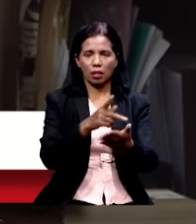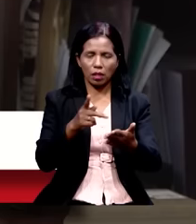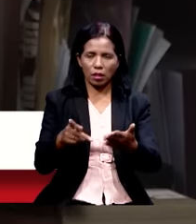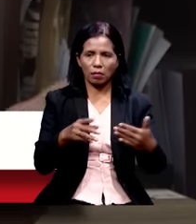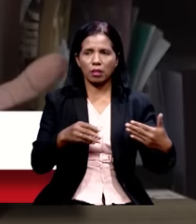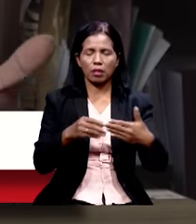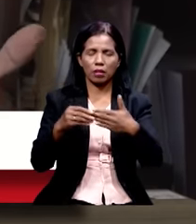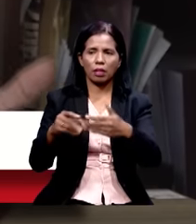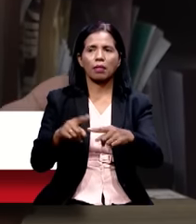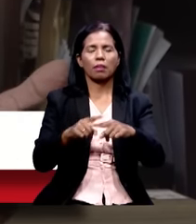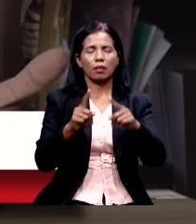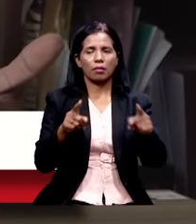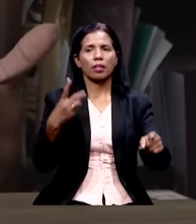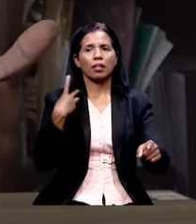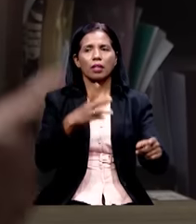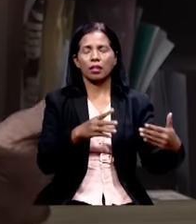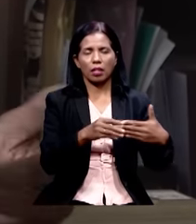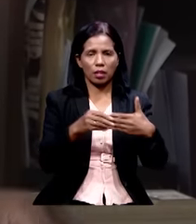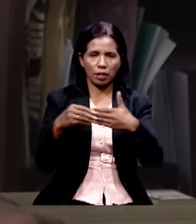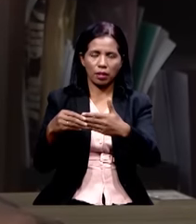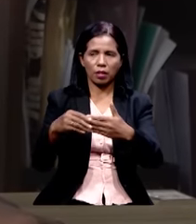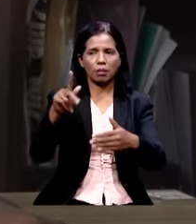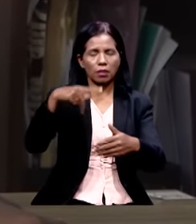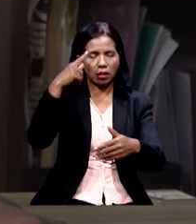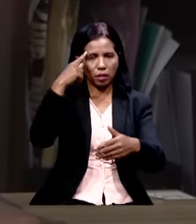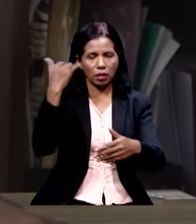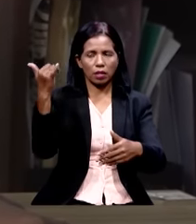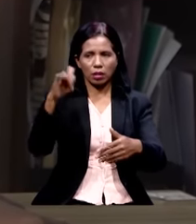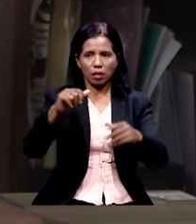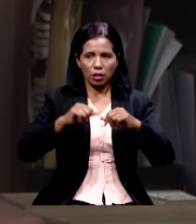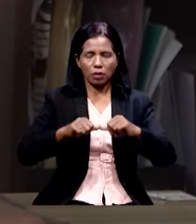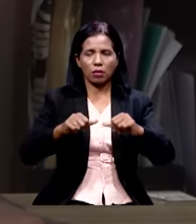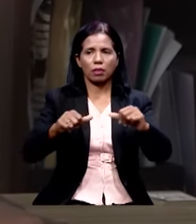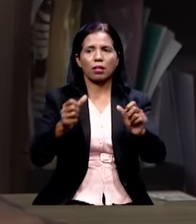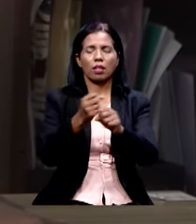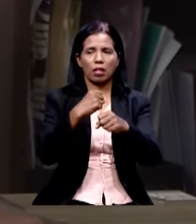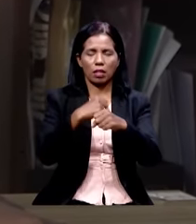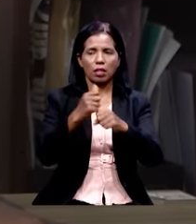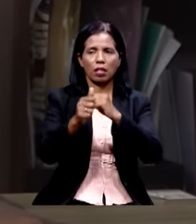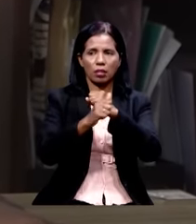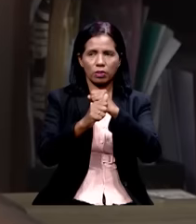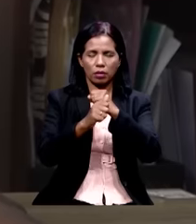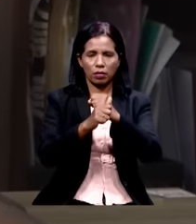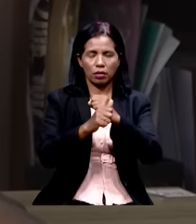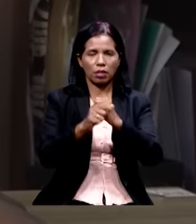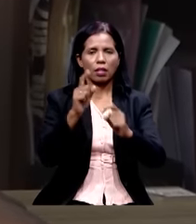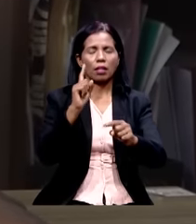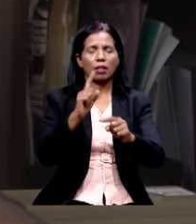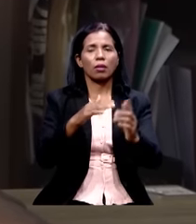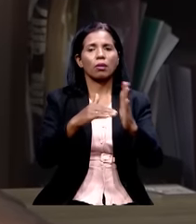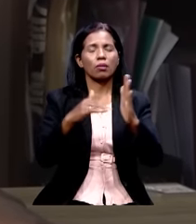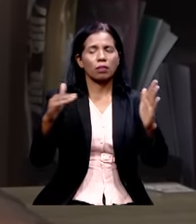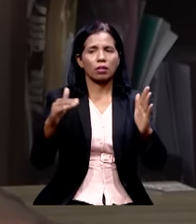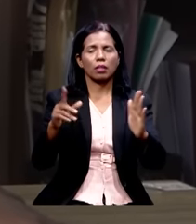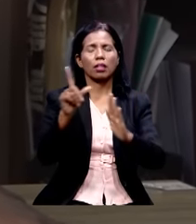arma branca, mas tinha líderes políticos, Sira, continua. Halo serenia ação no bem contrabando. Então, lei não